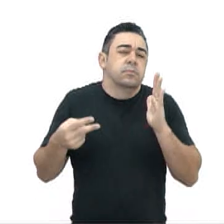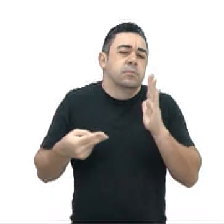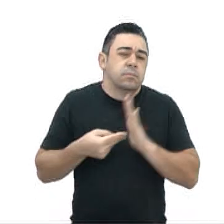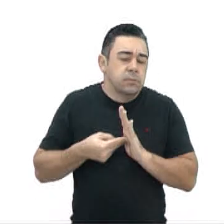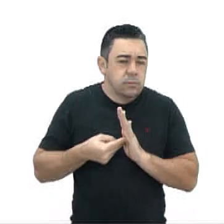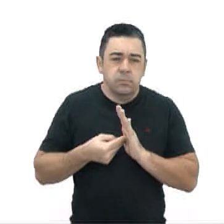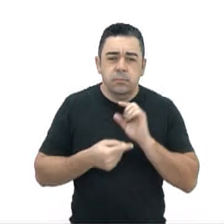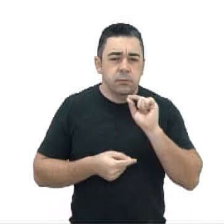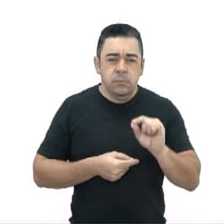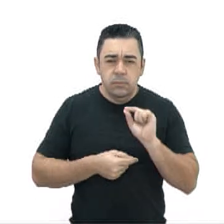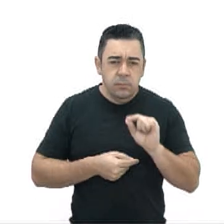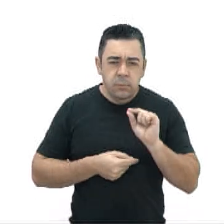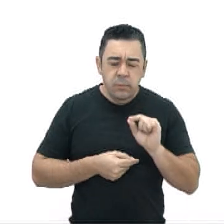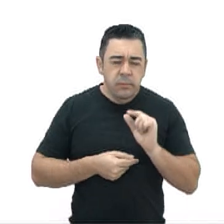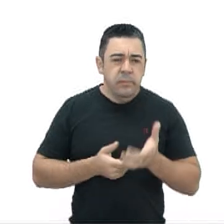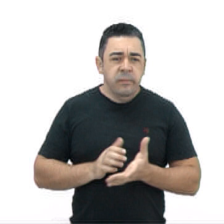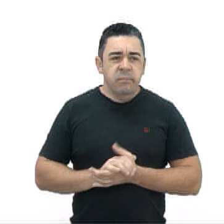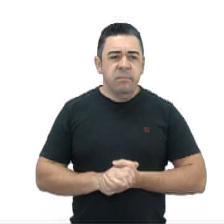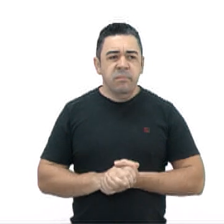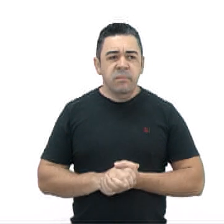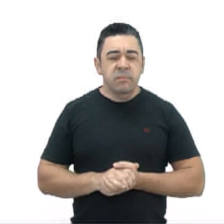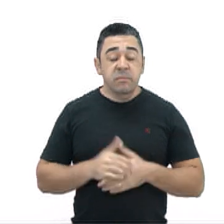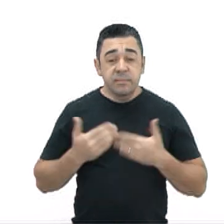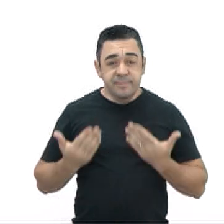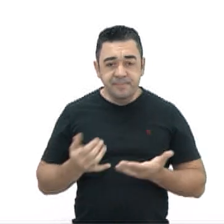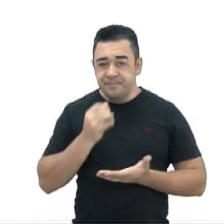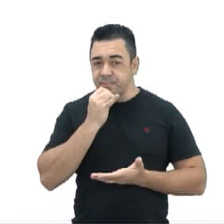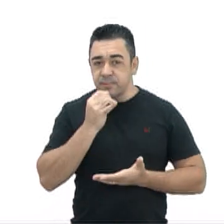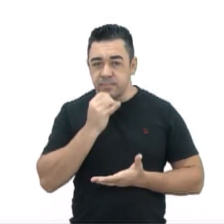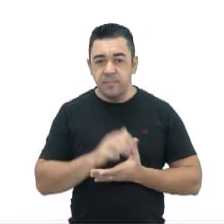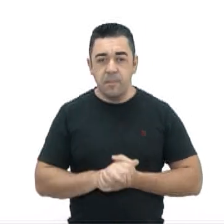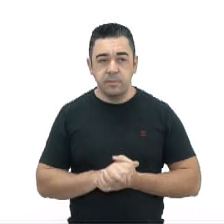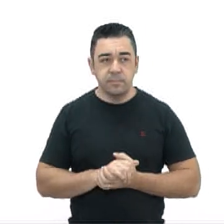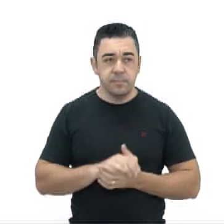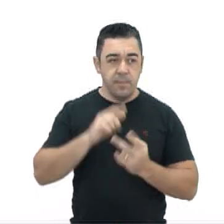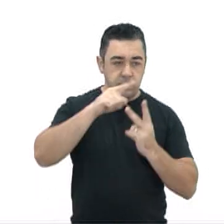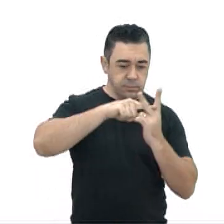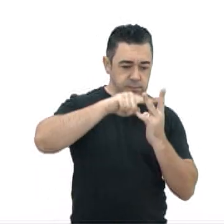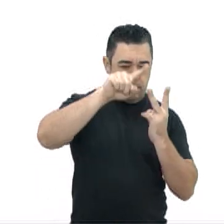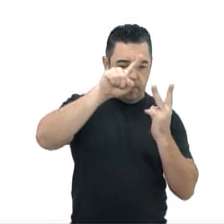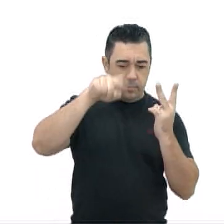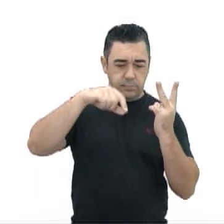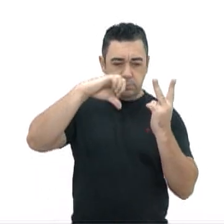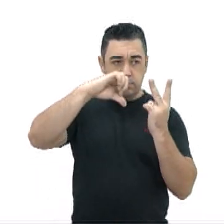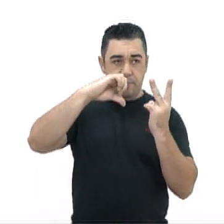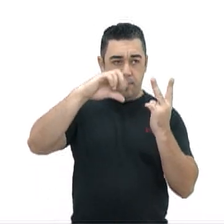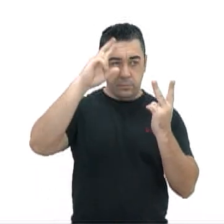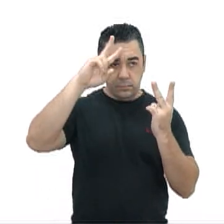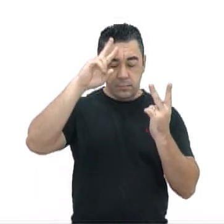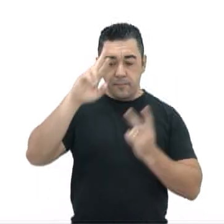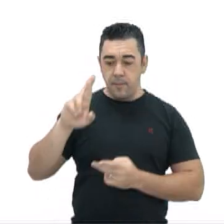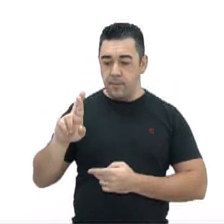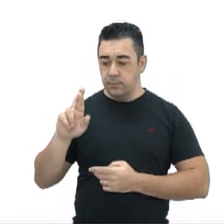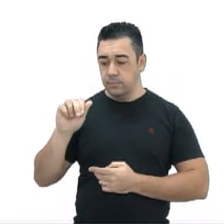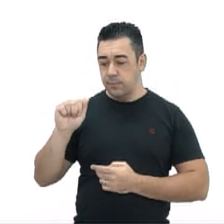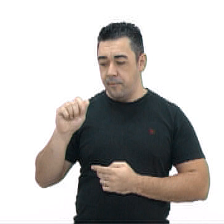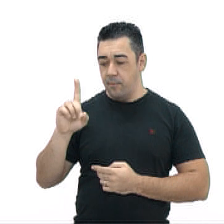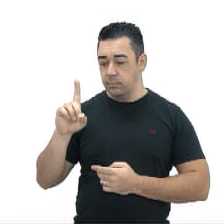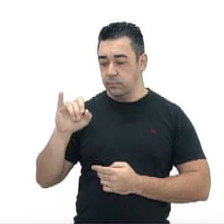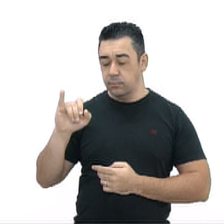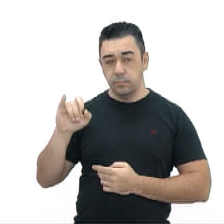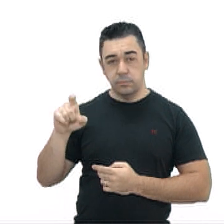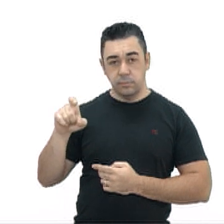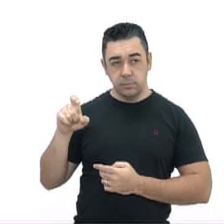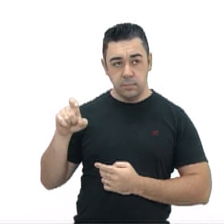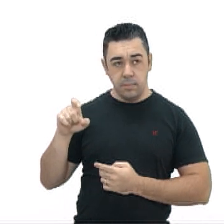significa exatamente? O que quer dizer isso? Bom, radix quadratum, lembra que eu falei que radix quadratum que significava o